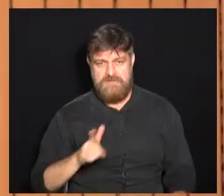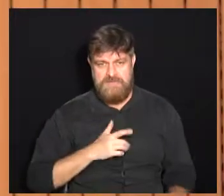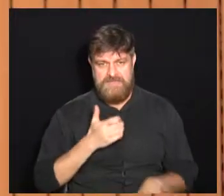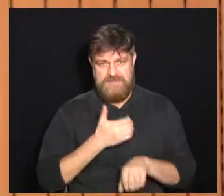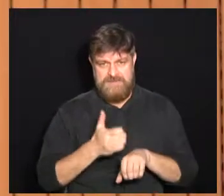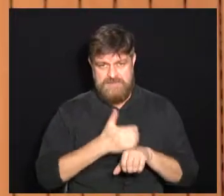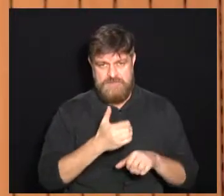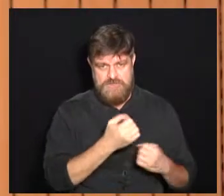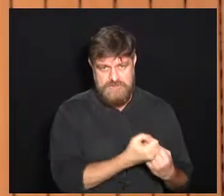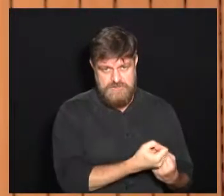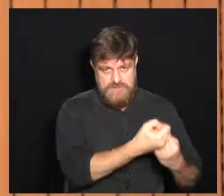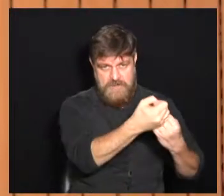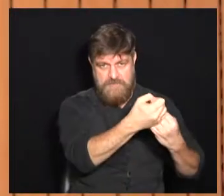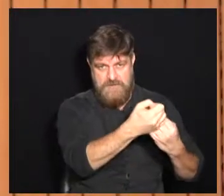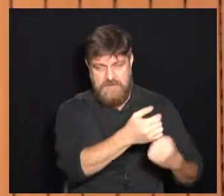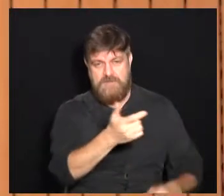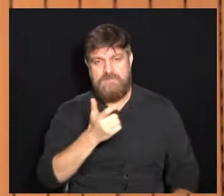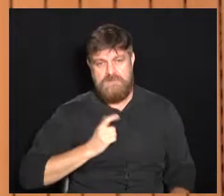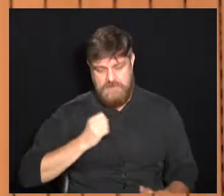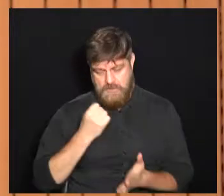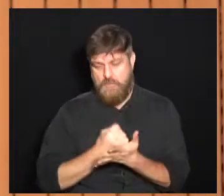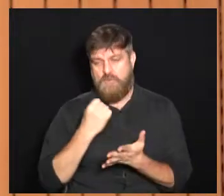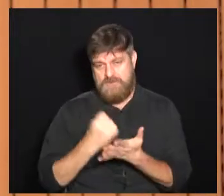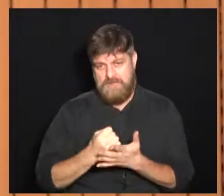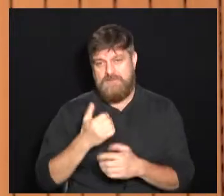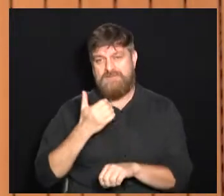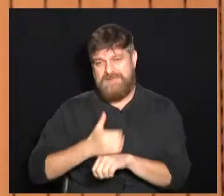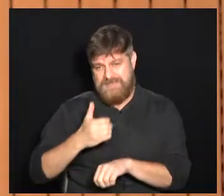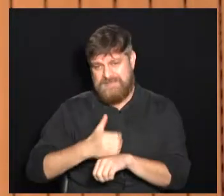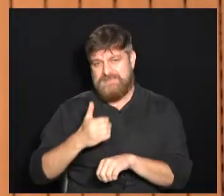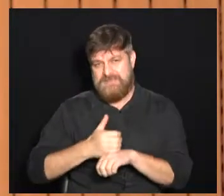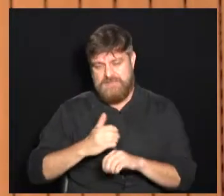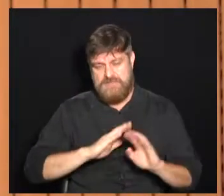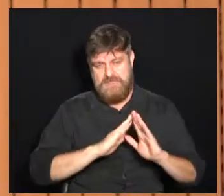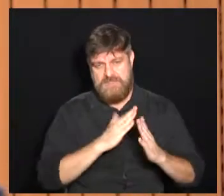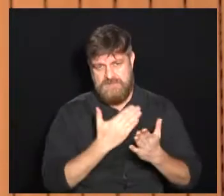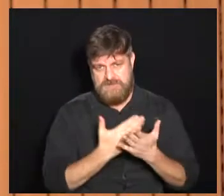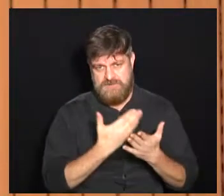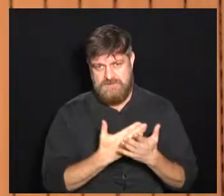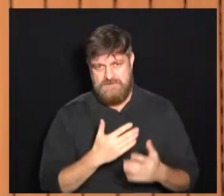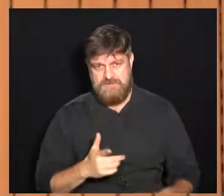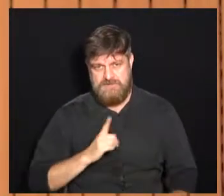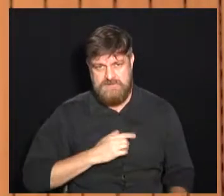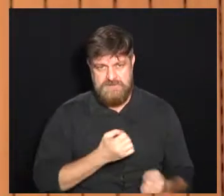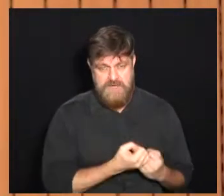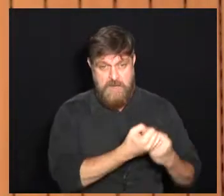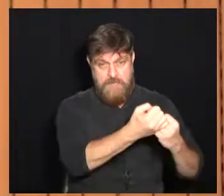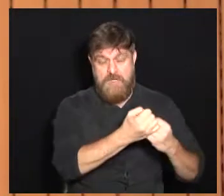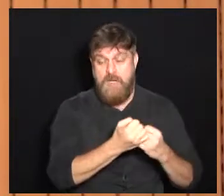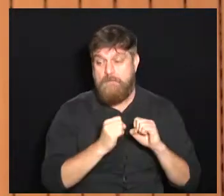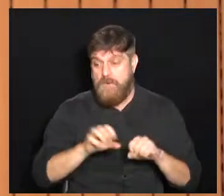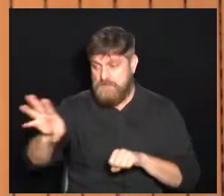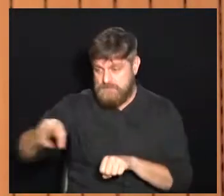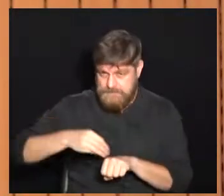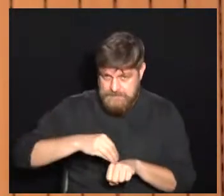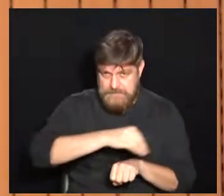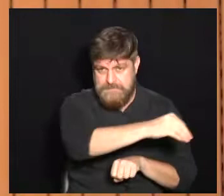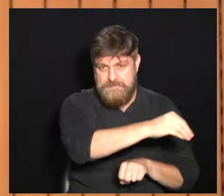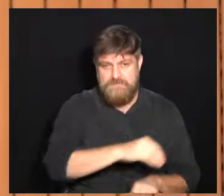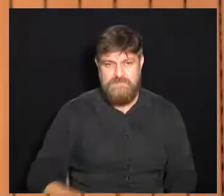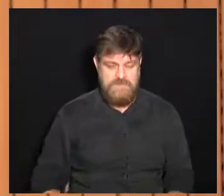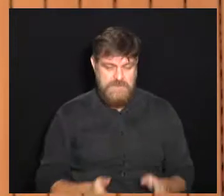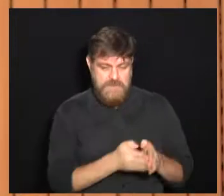né? Nós temos uma contratação de estagiários para as nossas escolas, que podem ser remanejados, mas é só por